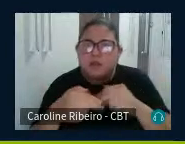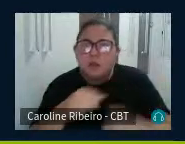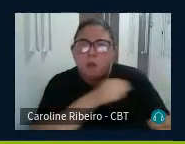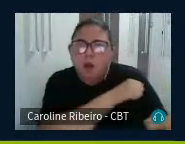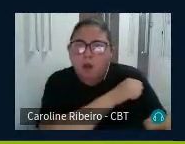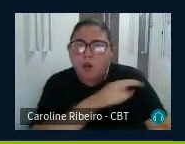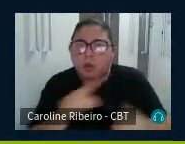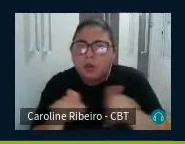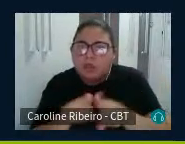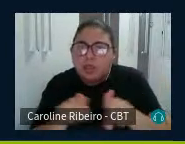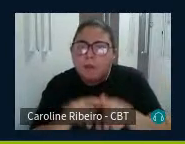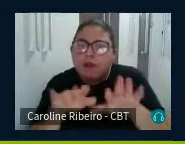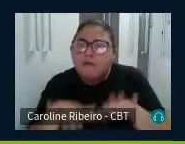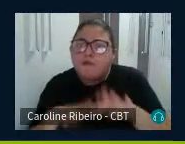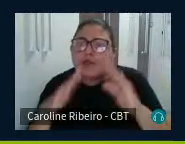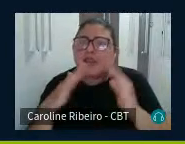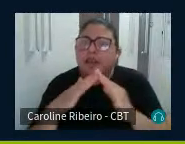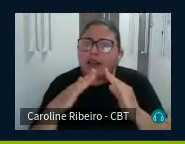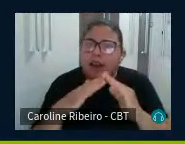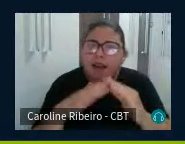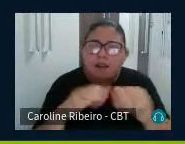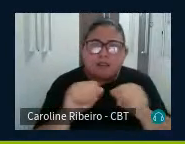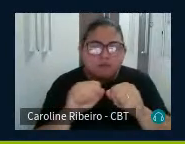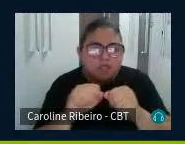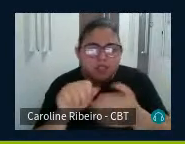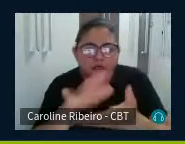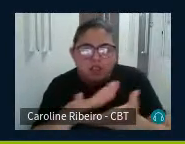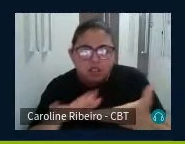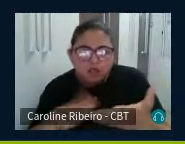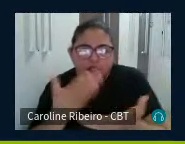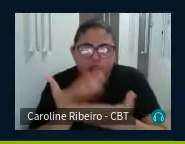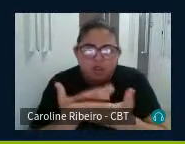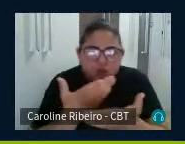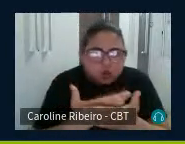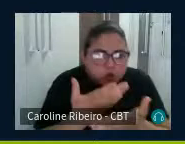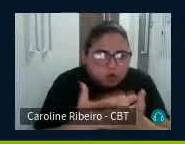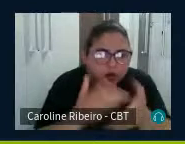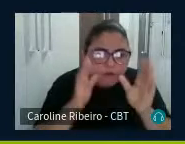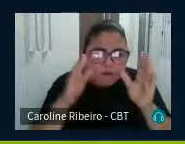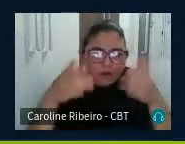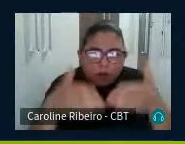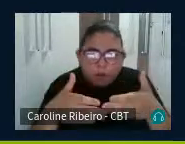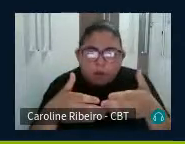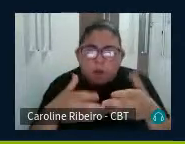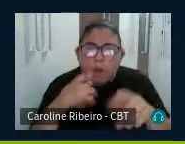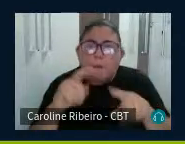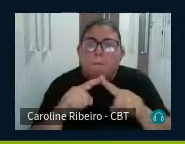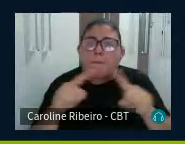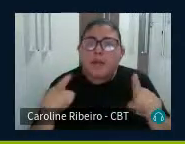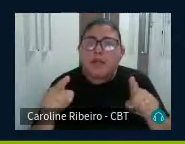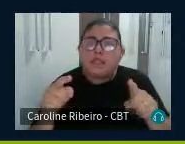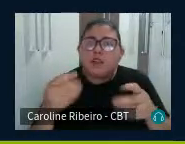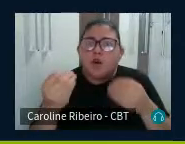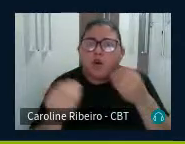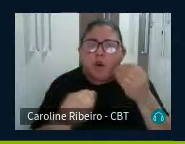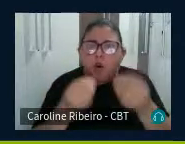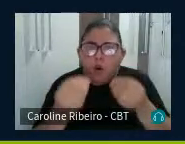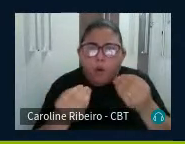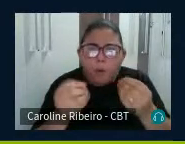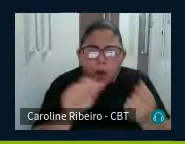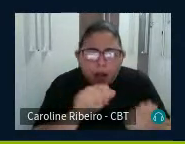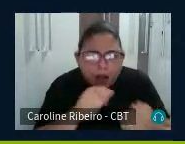também fica em casa fazendo as atividades, estudando, e aí a gente vem aí se ajustando, né? A